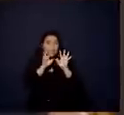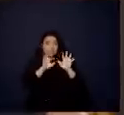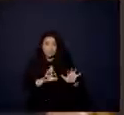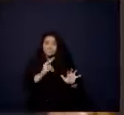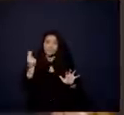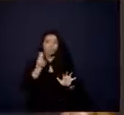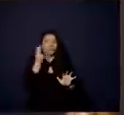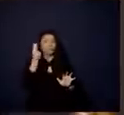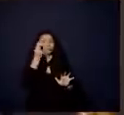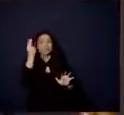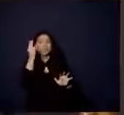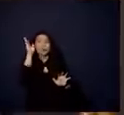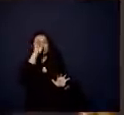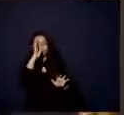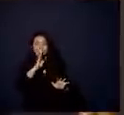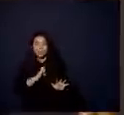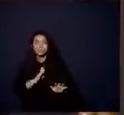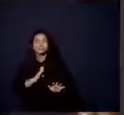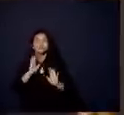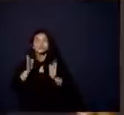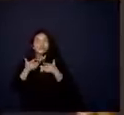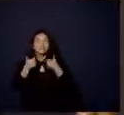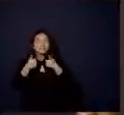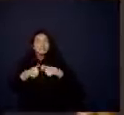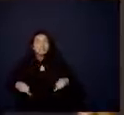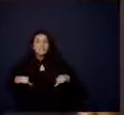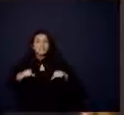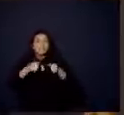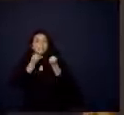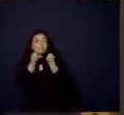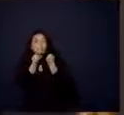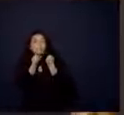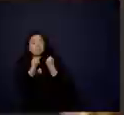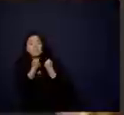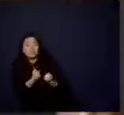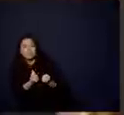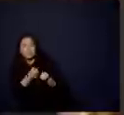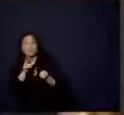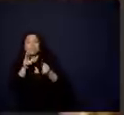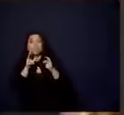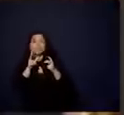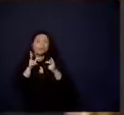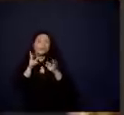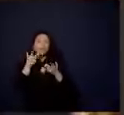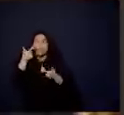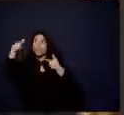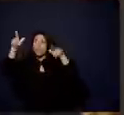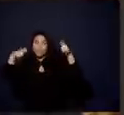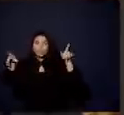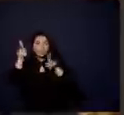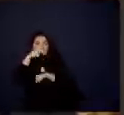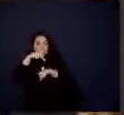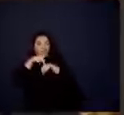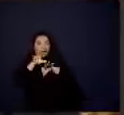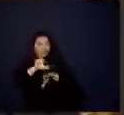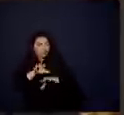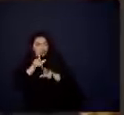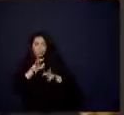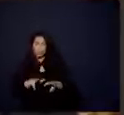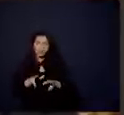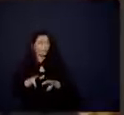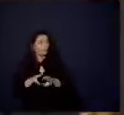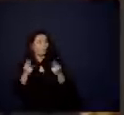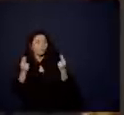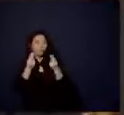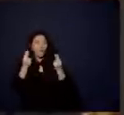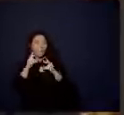não dá mais que o Brasil tá carregando um fardo extremamente pesado que outros países não carregam e assim é o peso amarrado no